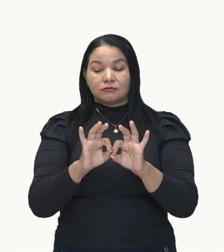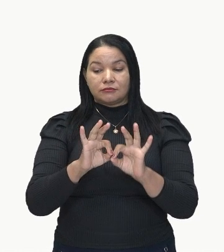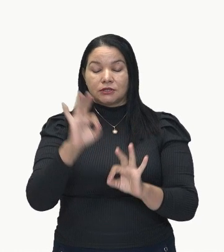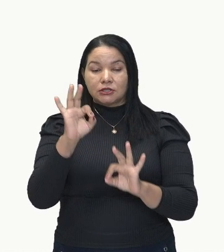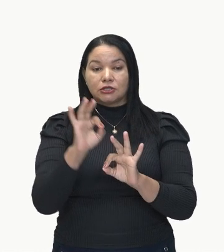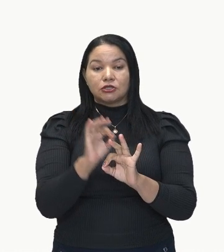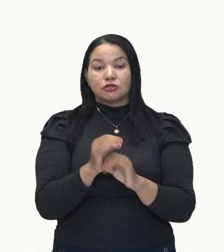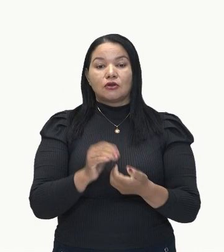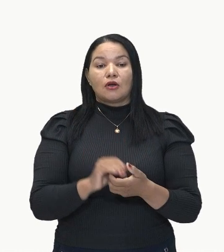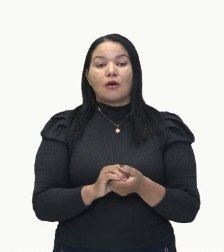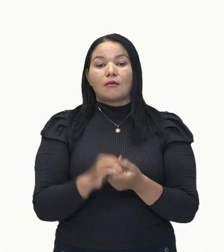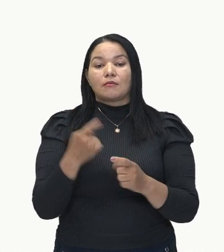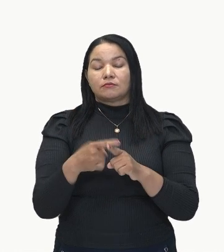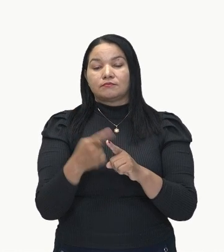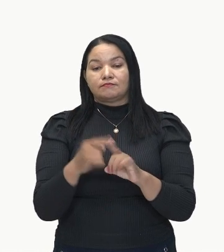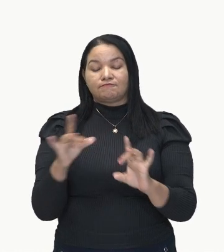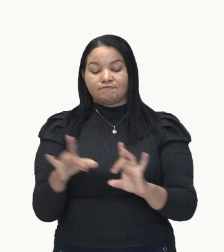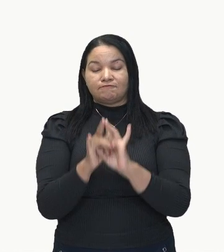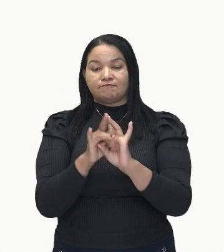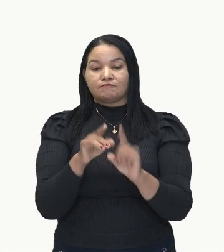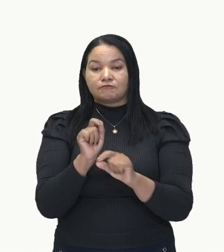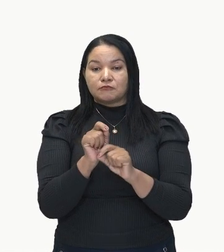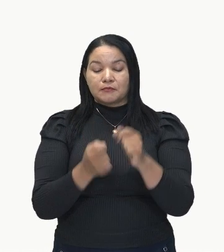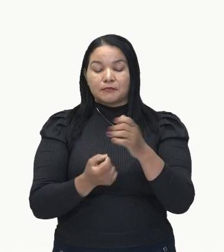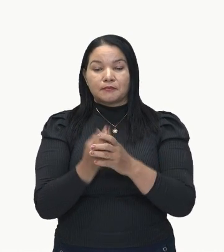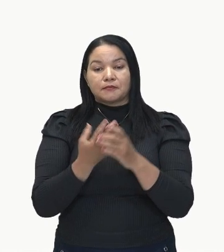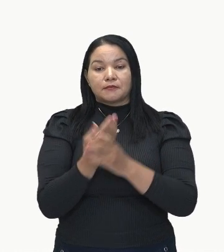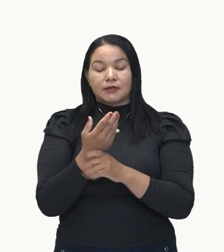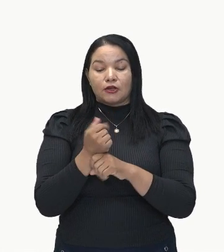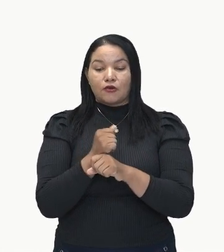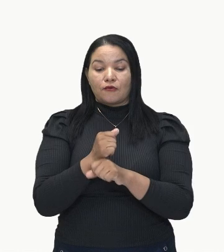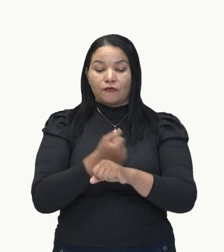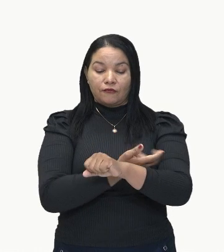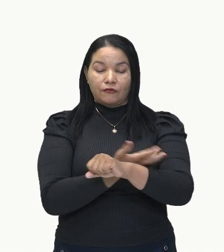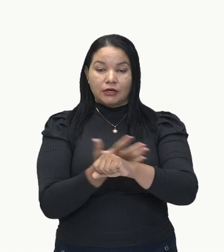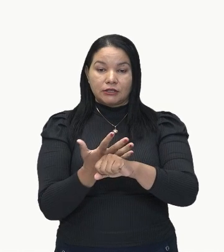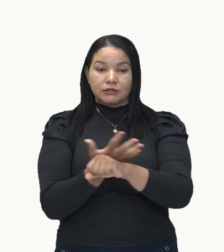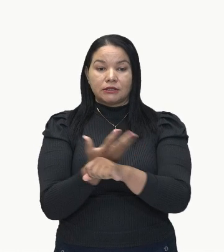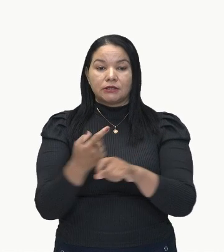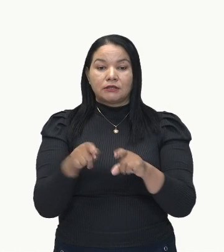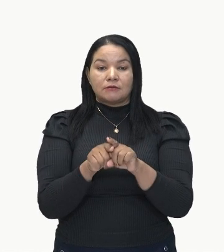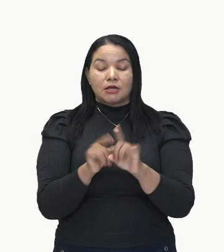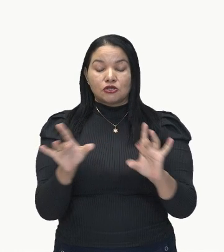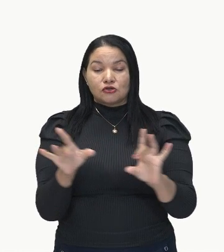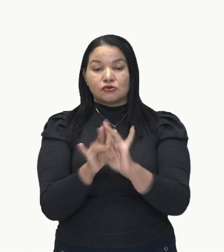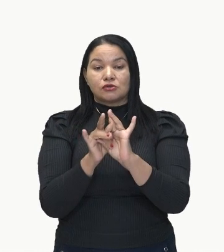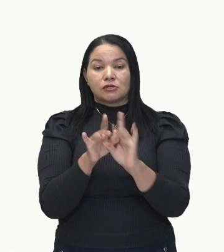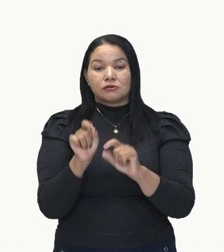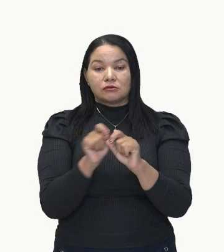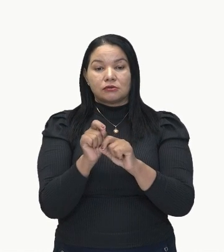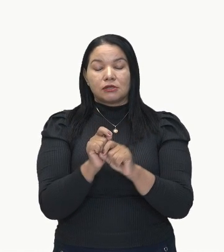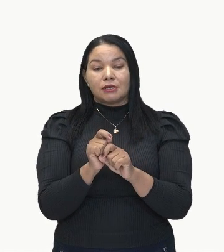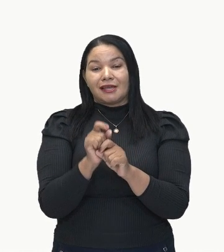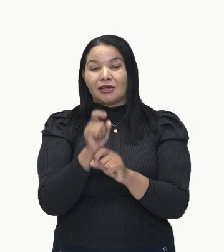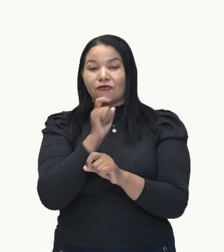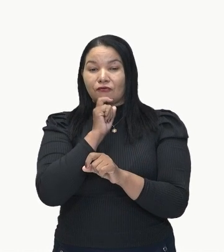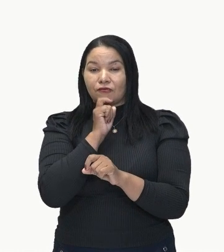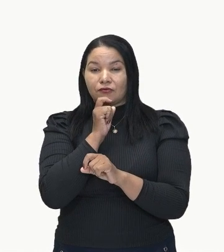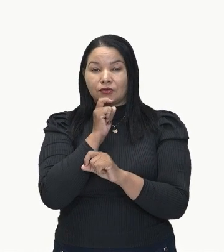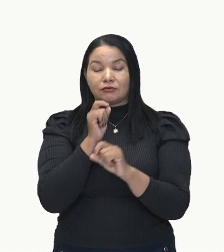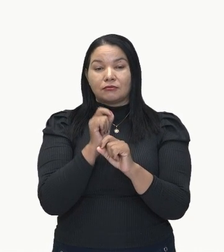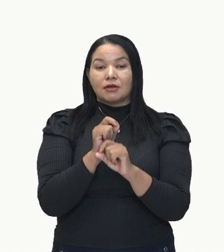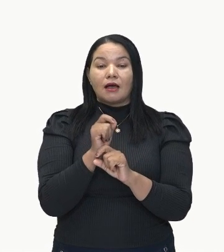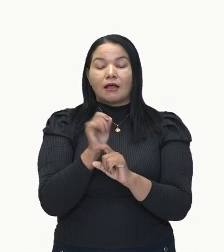ser composta aí de diferentes formações vegetais que vão estar ali associados a baixas temperaturas. Se tem